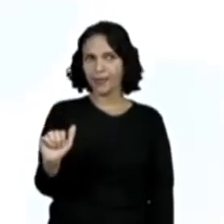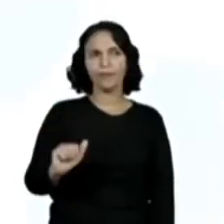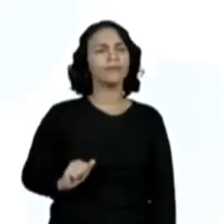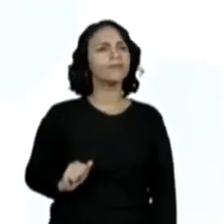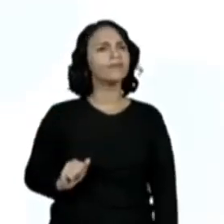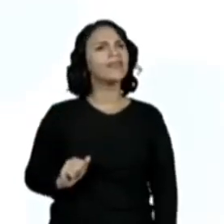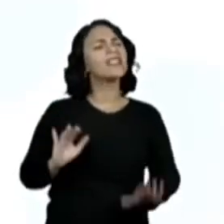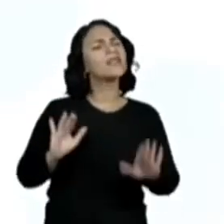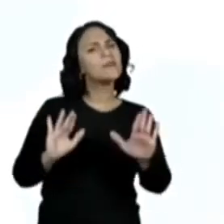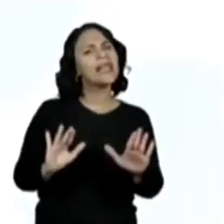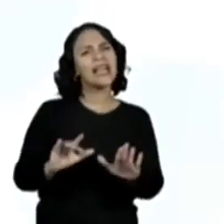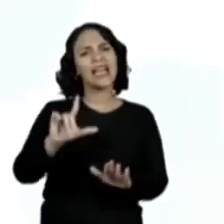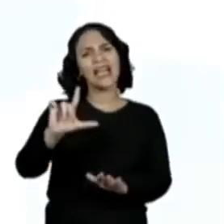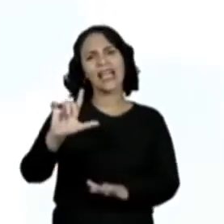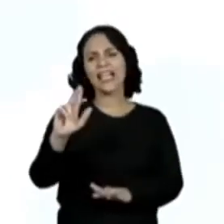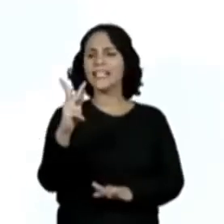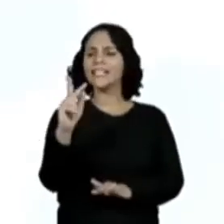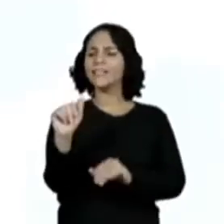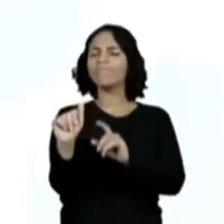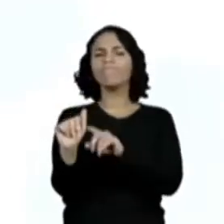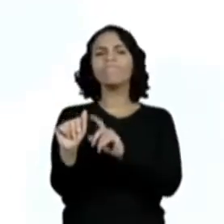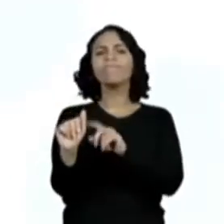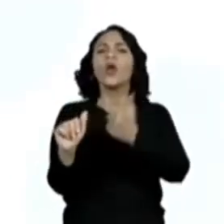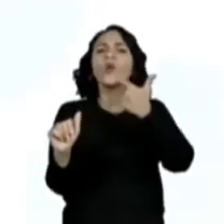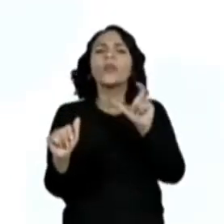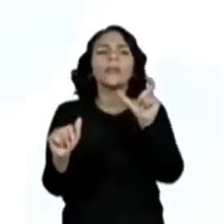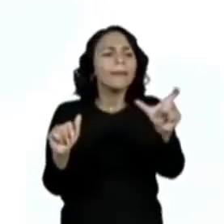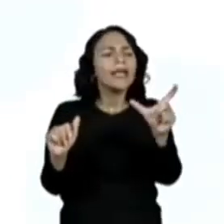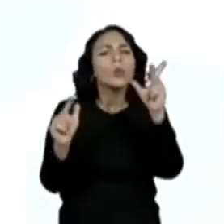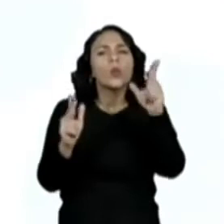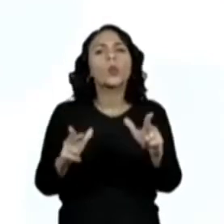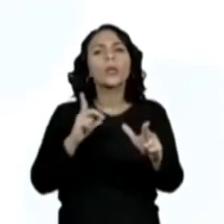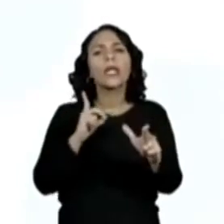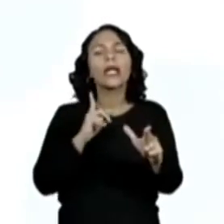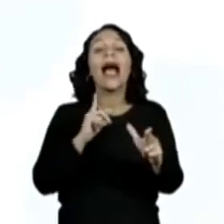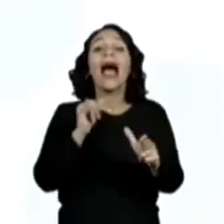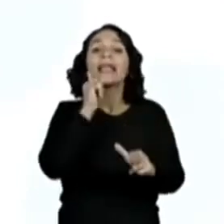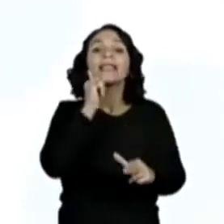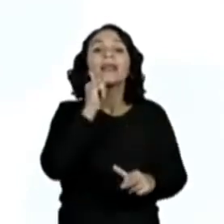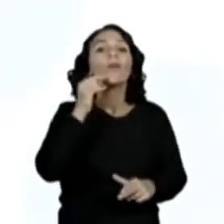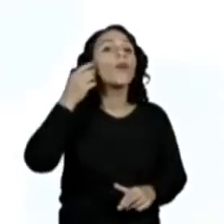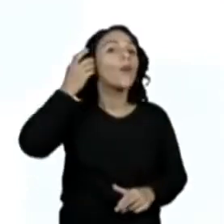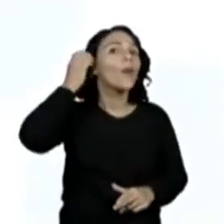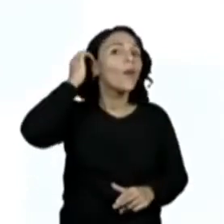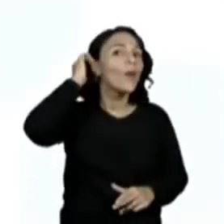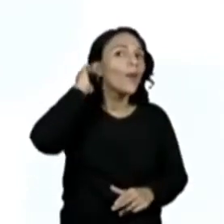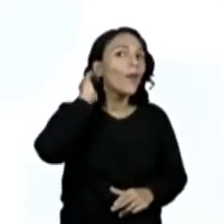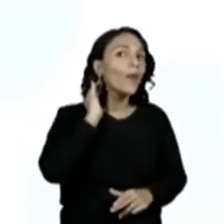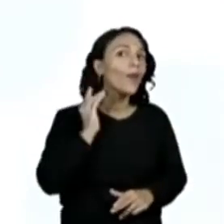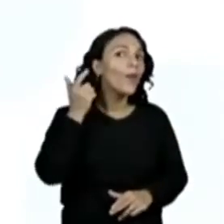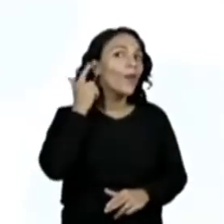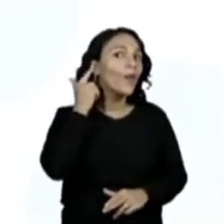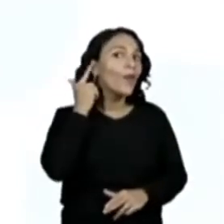Para me ajudar a escrever folha, posso pensar em outras palavras. Orelha, por exemplo.